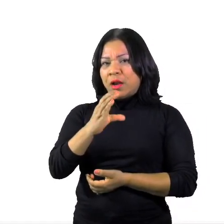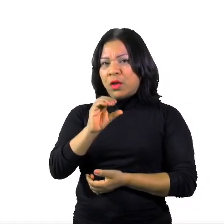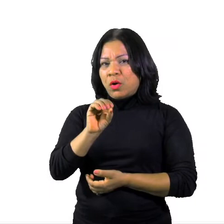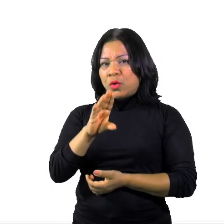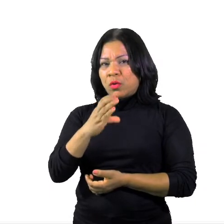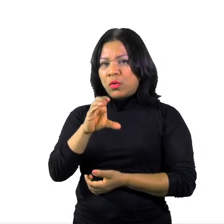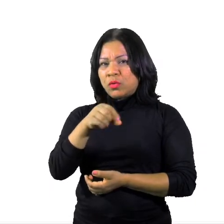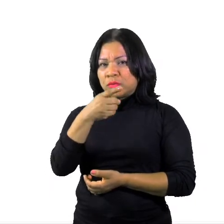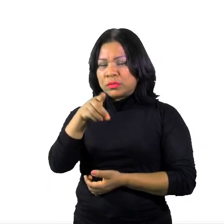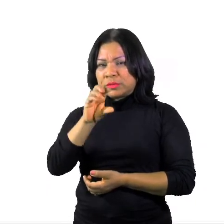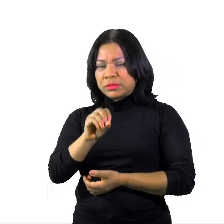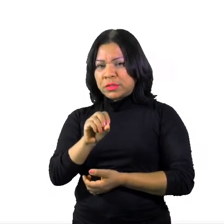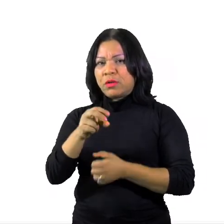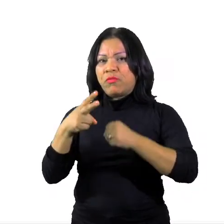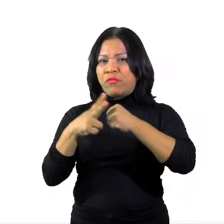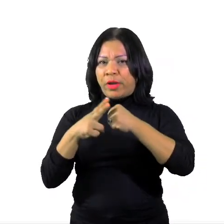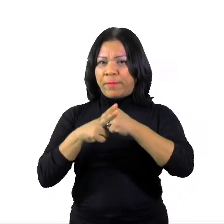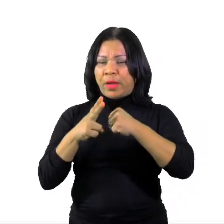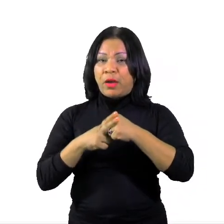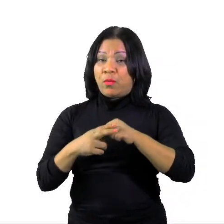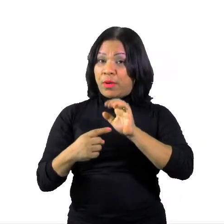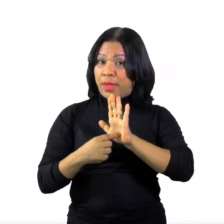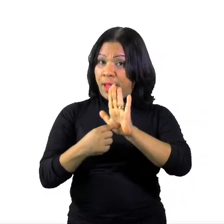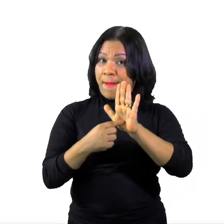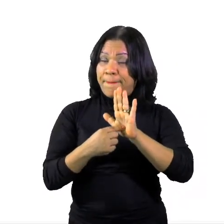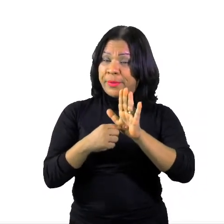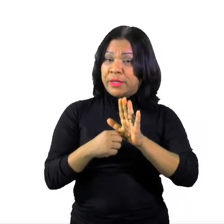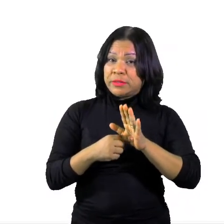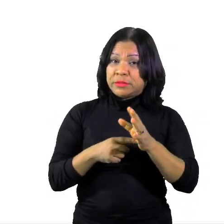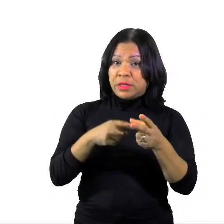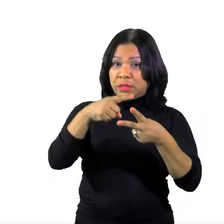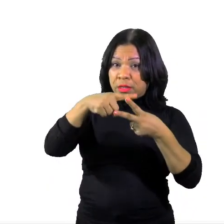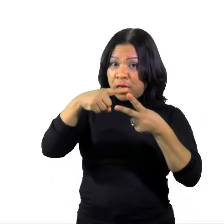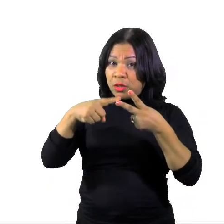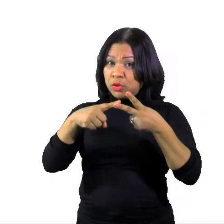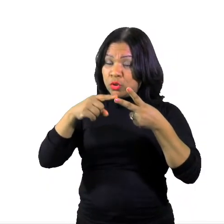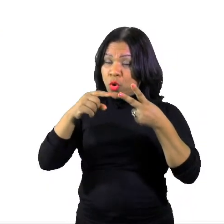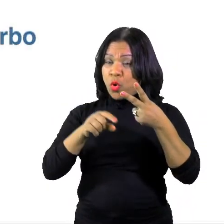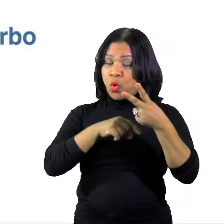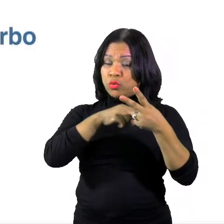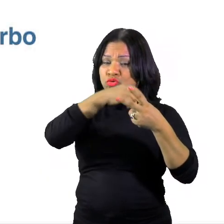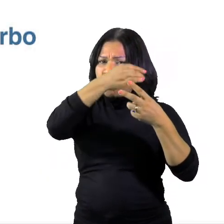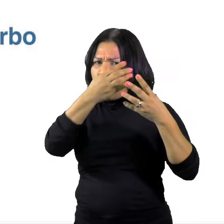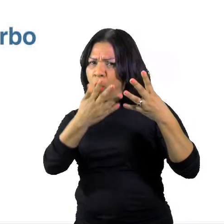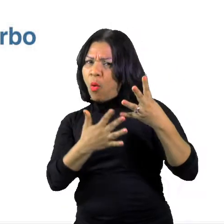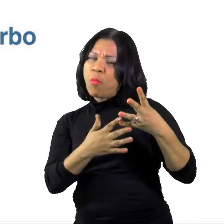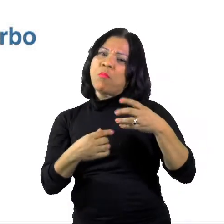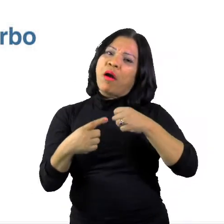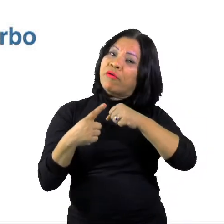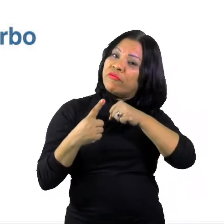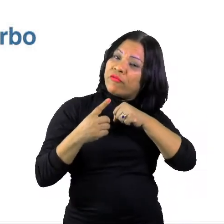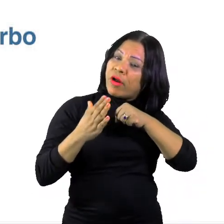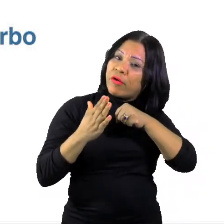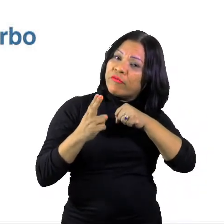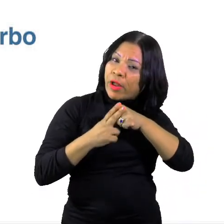2 ou mais verbos. Né? O primeiro verbo é o verbo auxiliar e o próximo é o